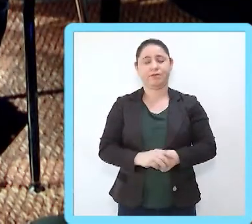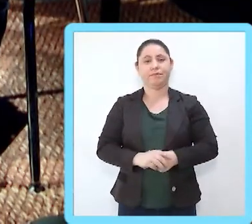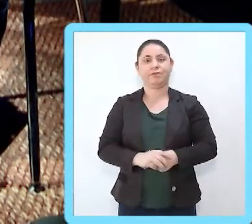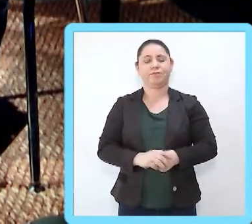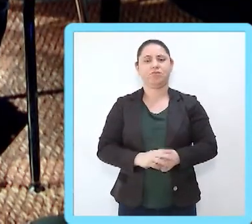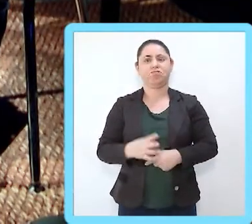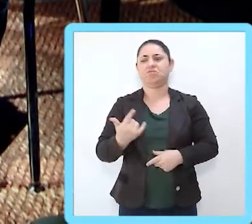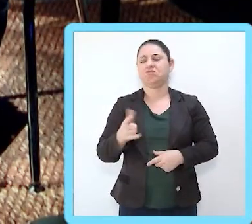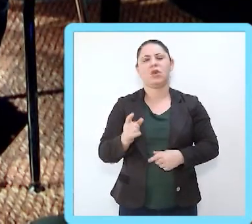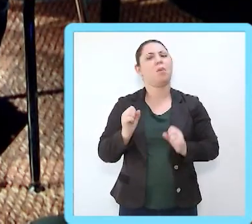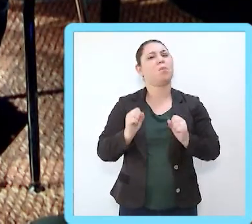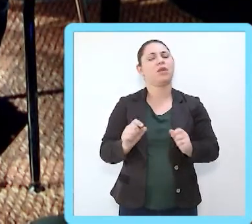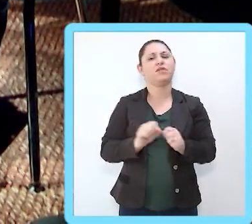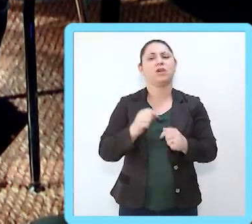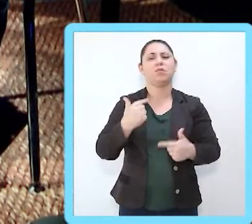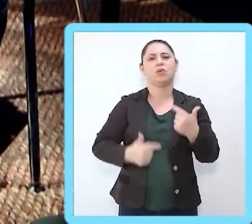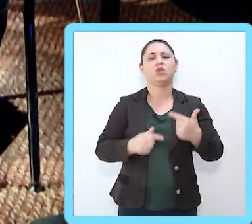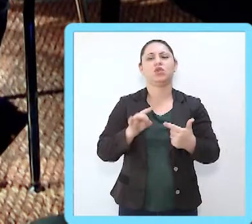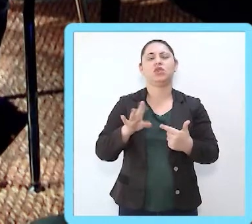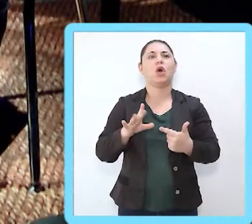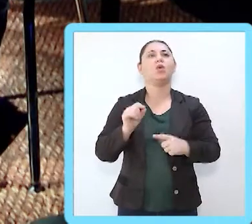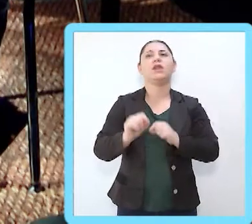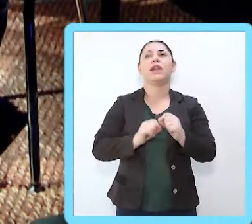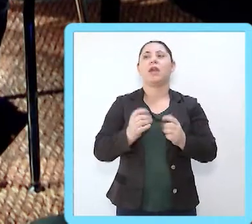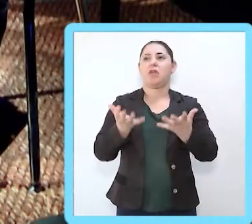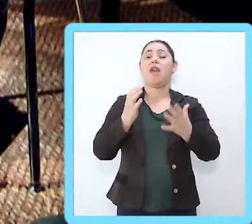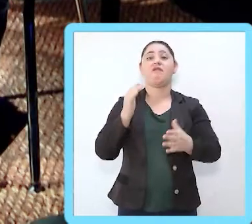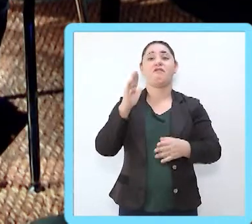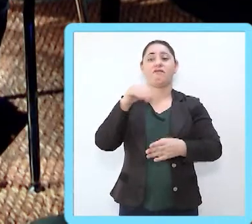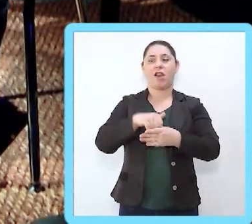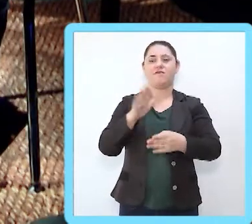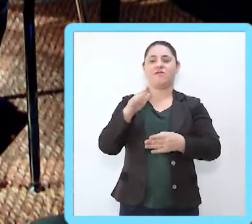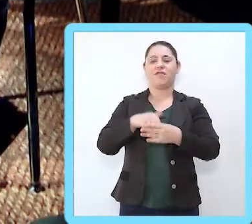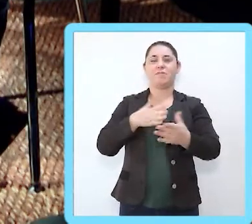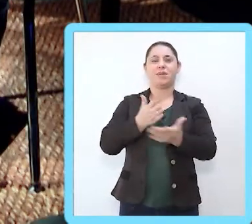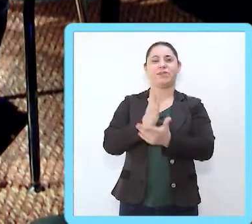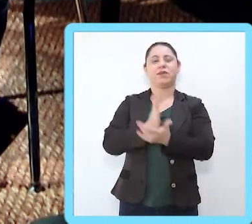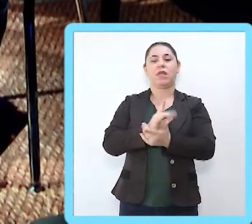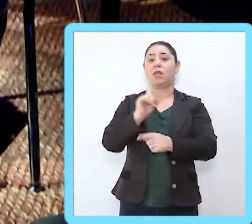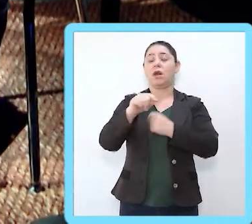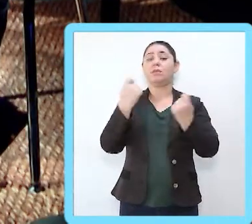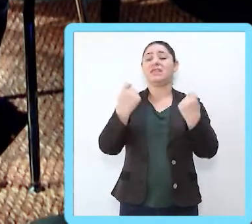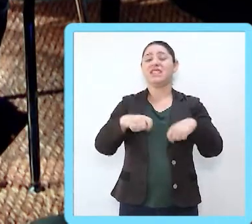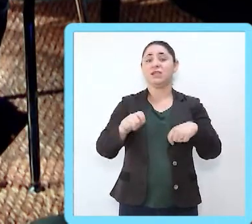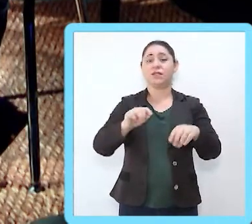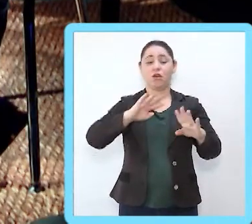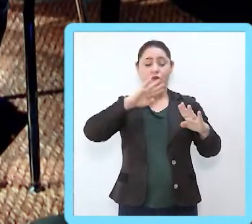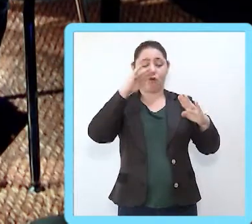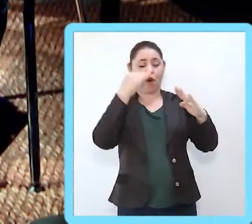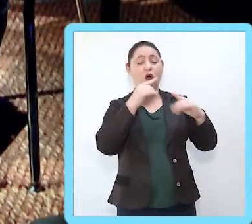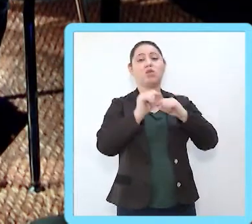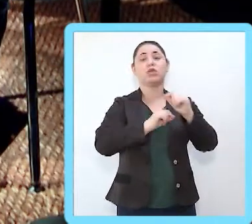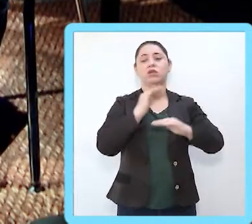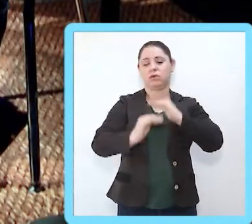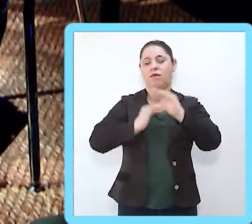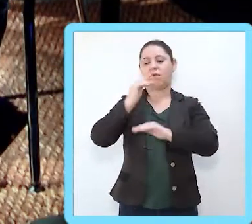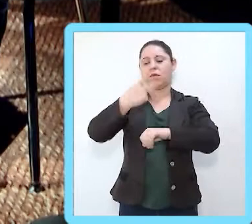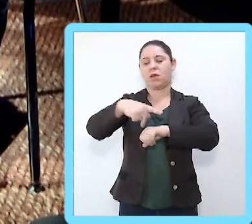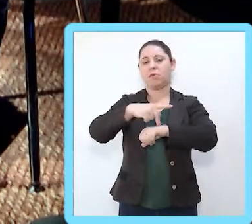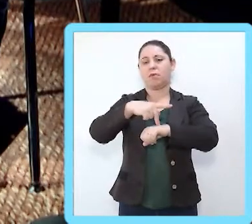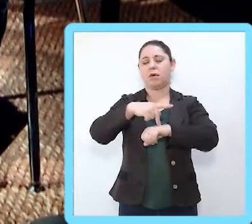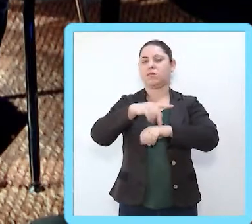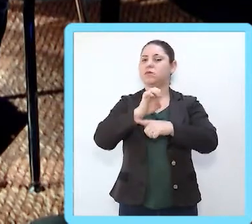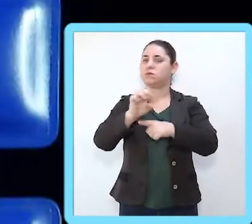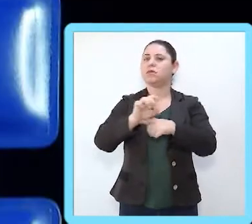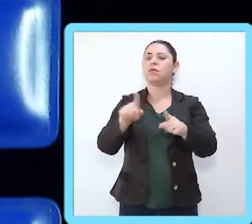problema. Não se pode fazer política só com intenção eleitoreira, não. Tem que voltar para o desenvolvimento do nosso Estado e ajudar o